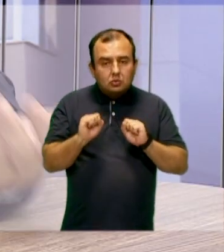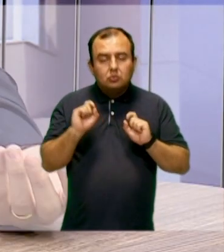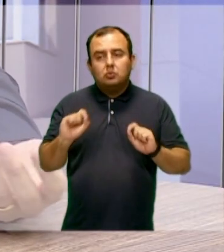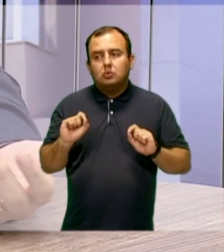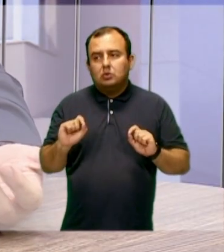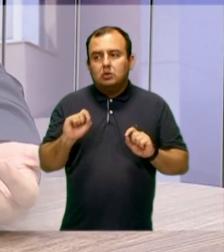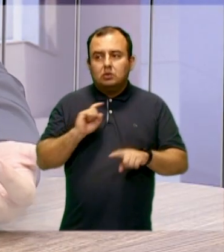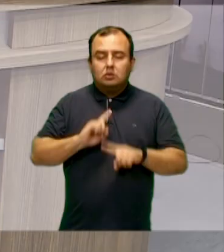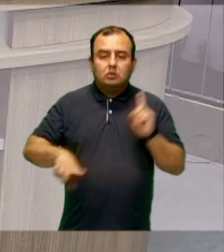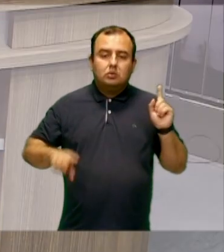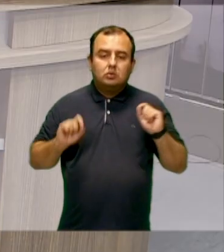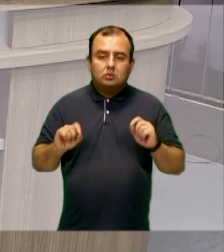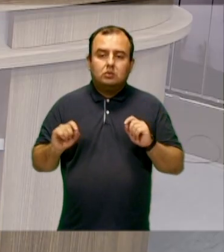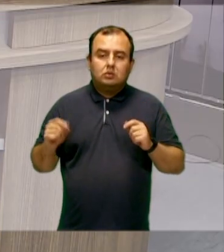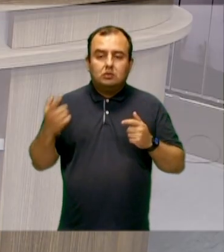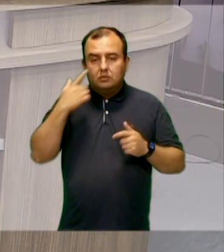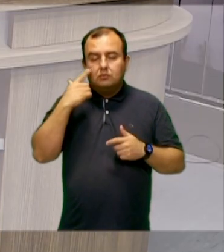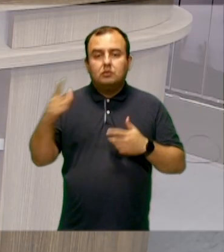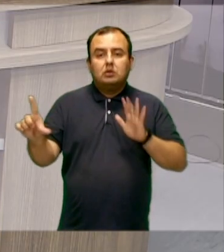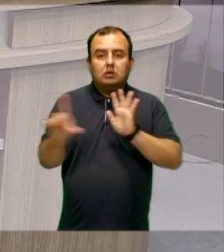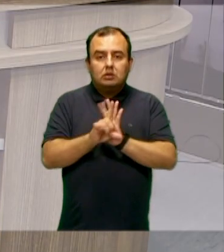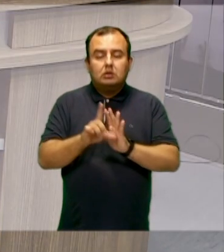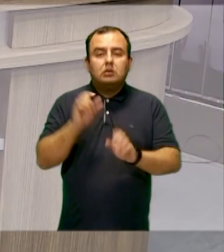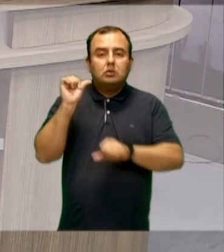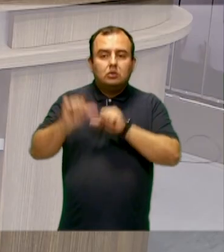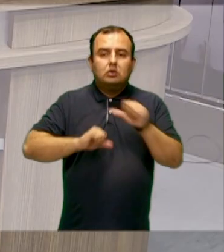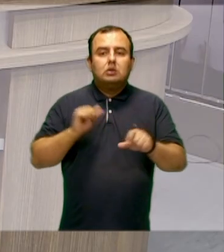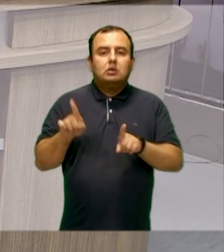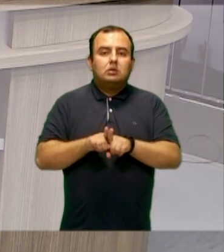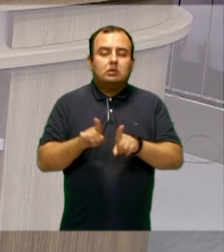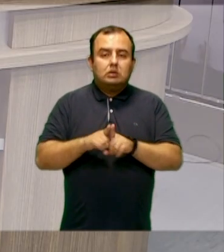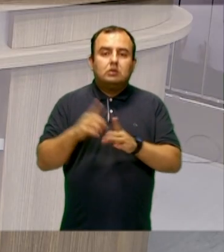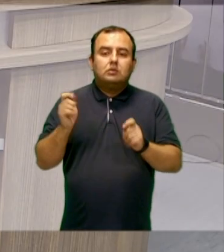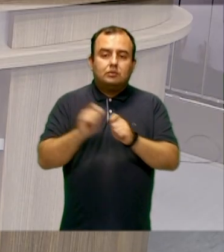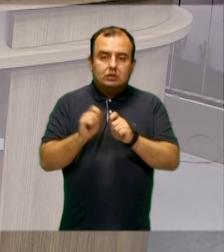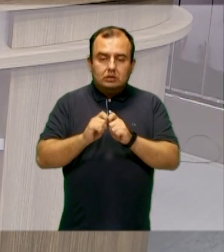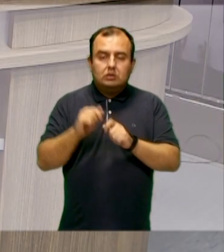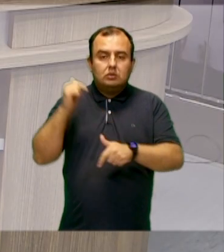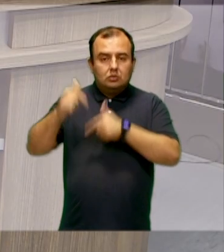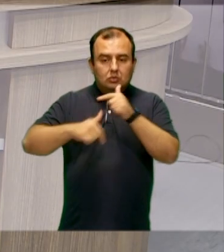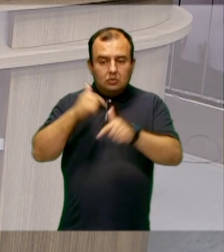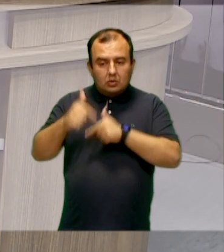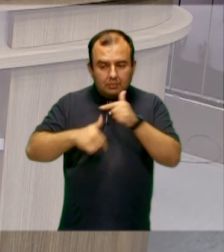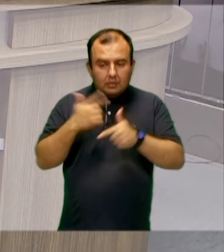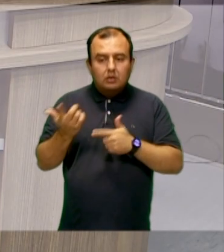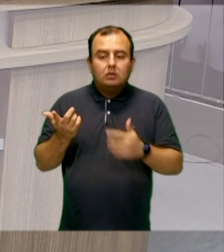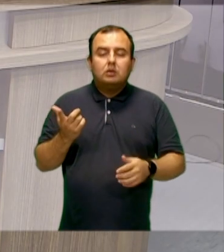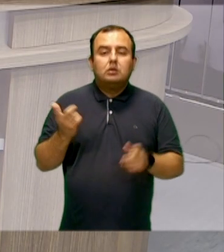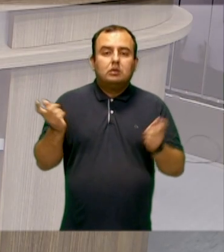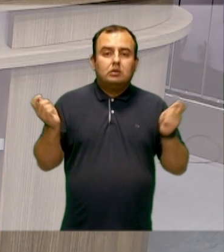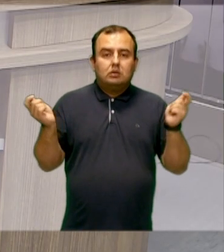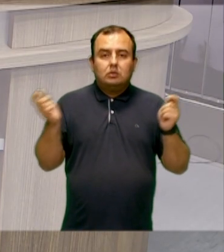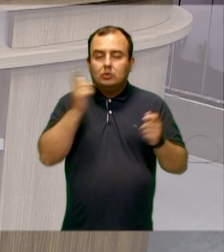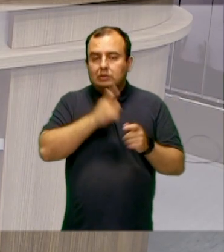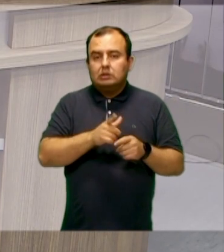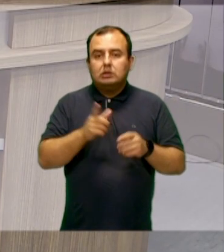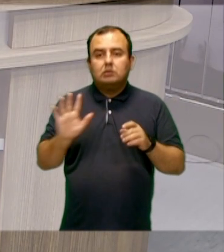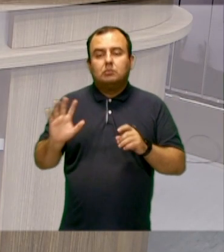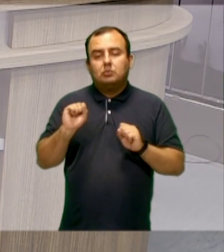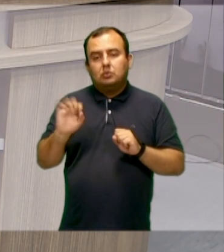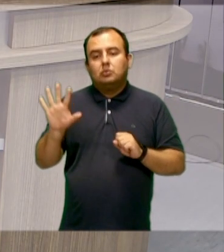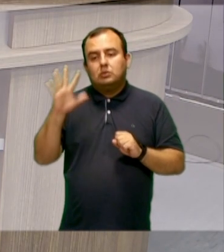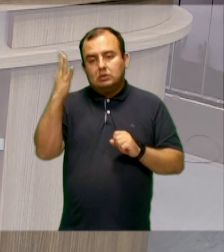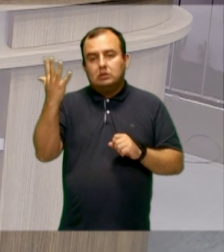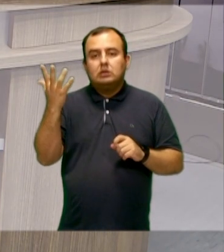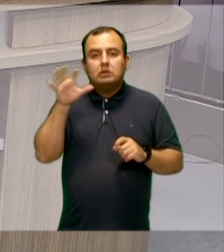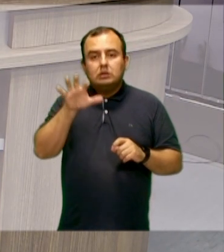permite depende do legislativo para alterar a lei. Então, fazer com que aquilo que o servidor, caso seja viável, aconteça. Então, nesse